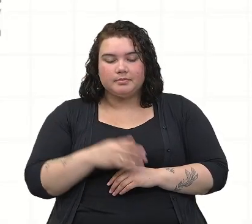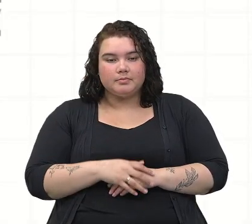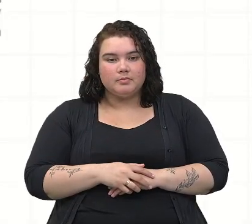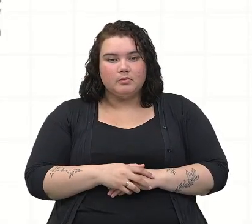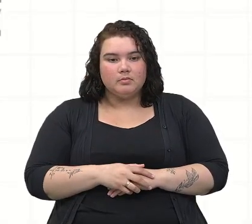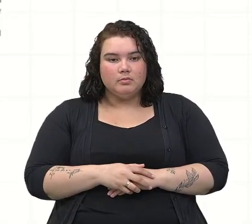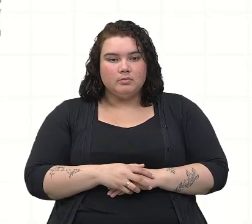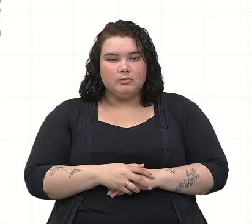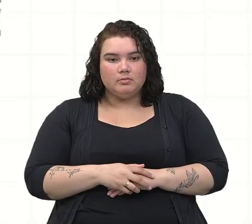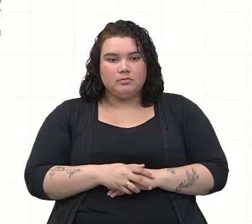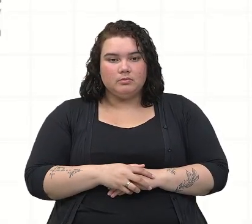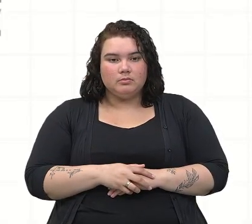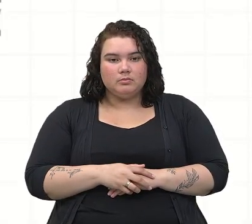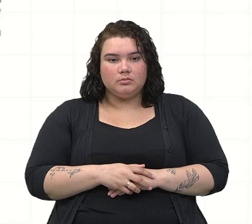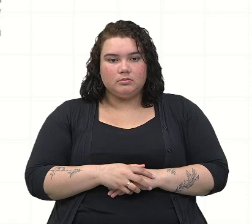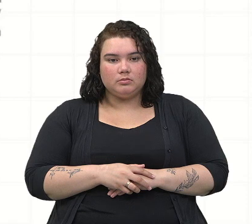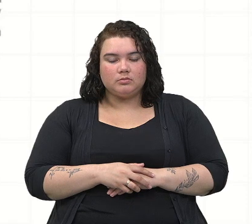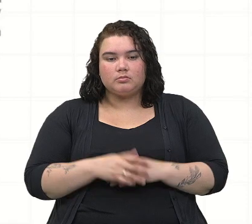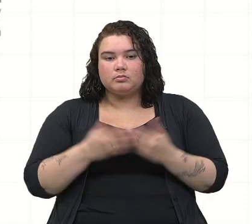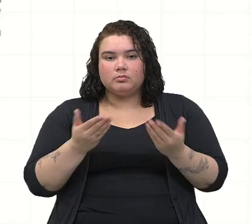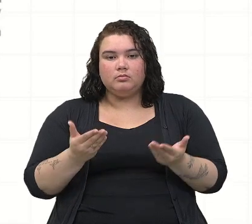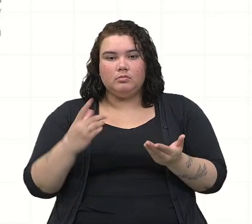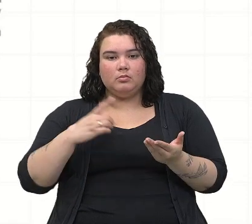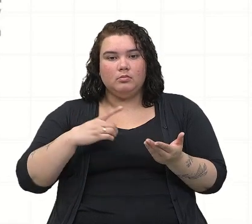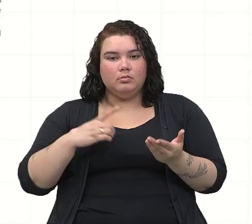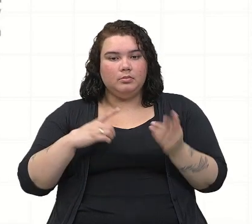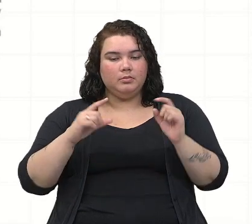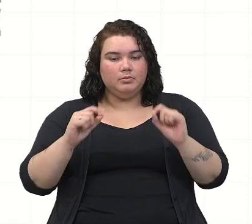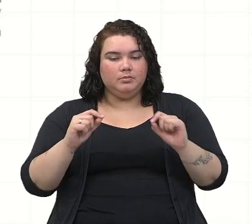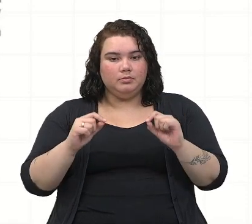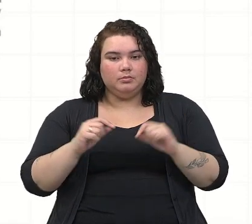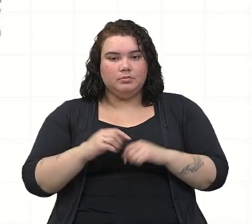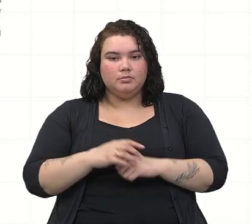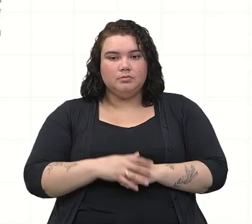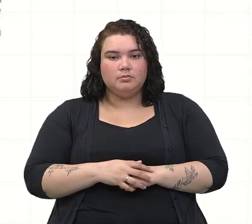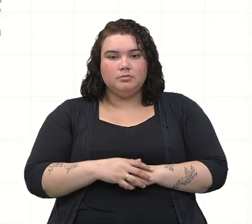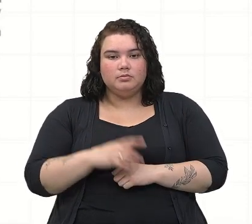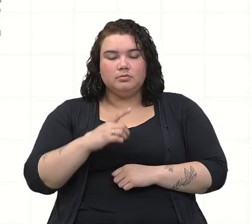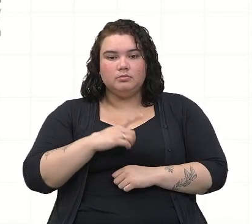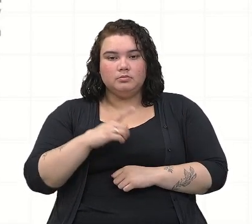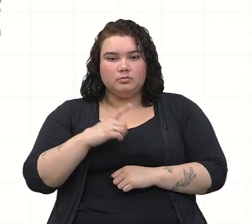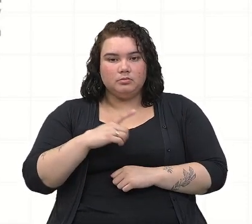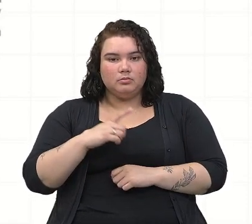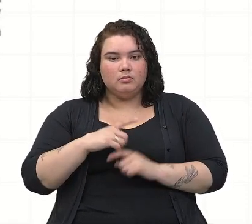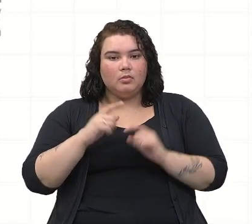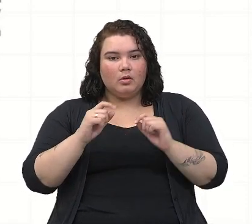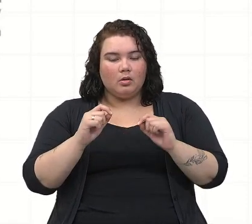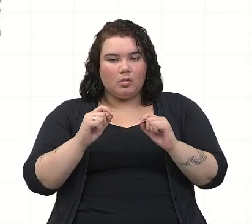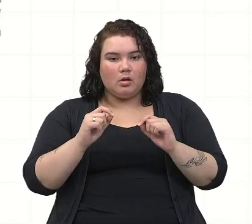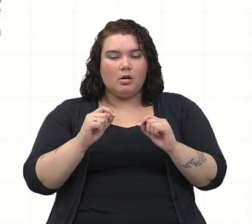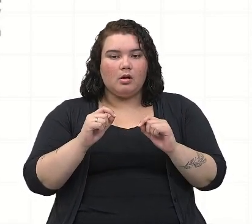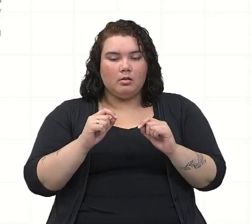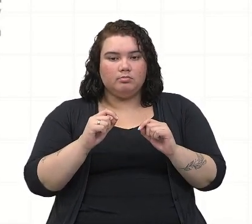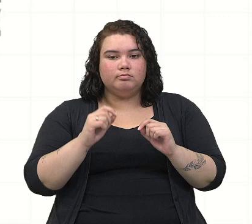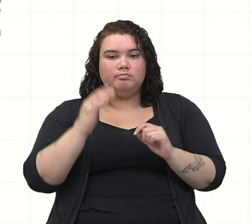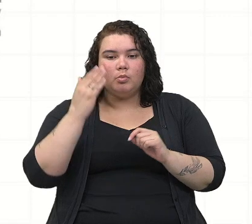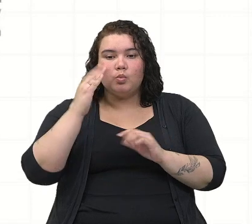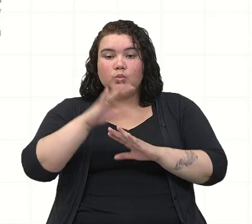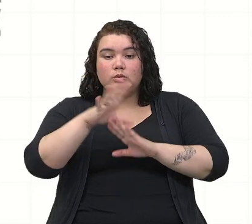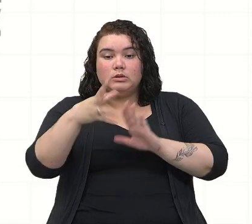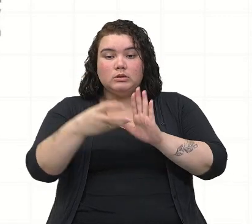né? Ó, então nós temos aqui uma bola, né, um círculo, um